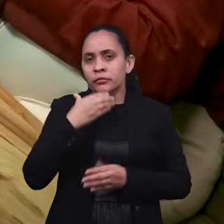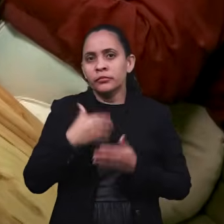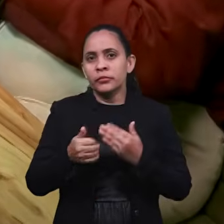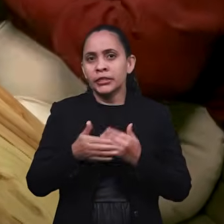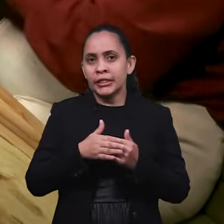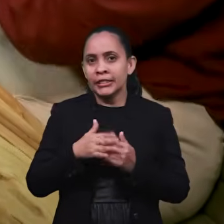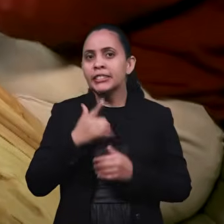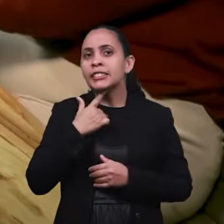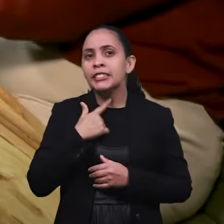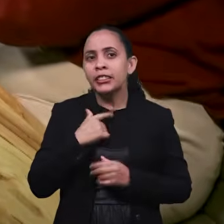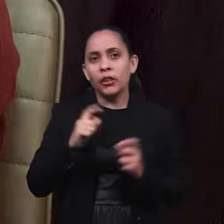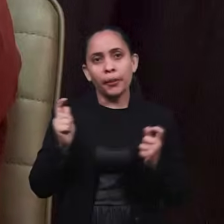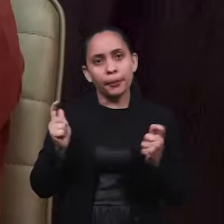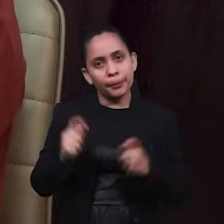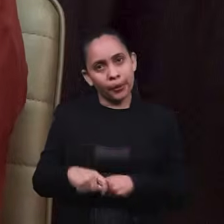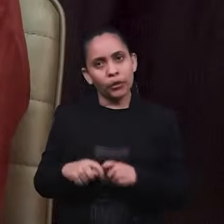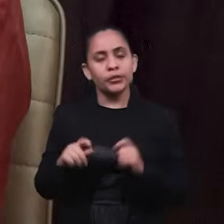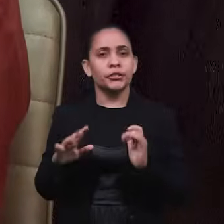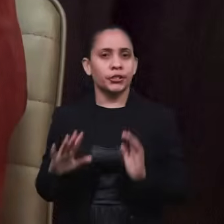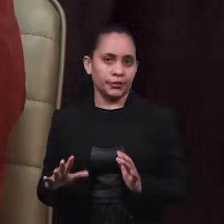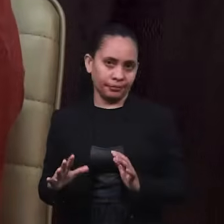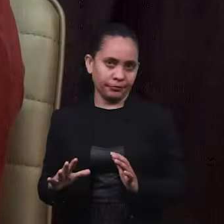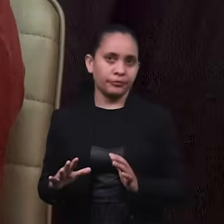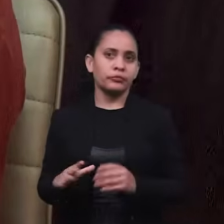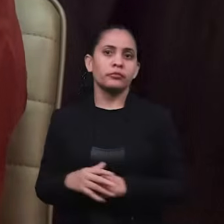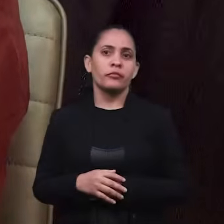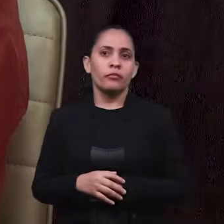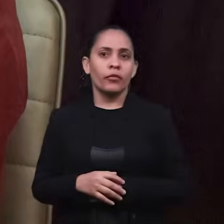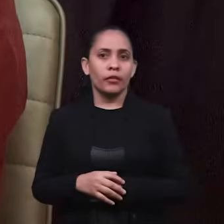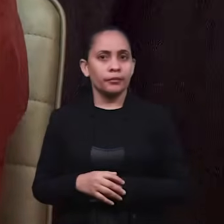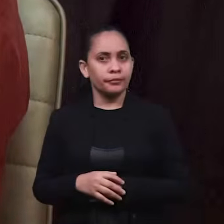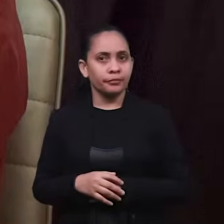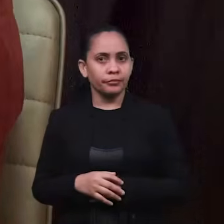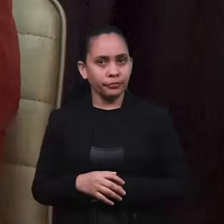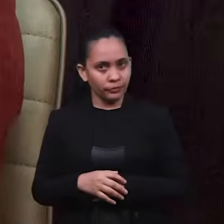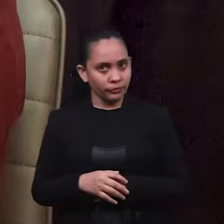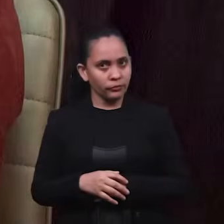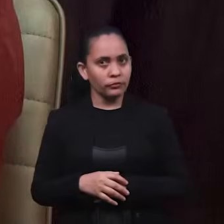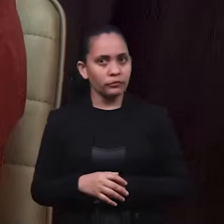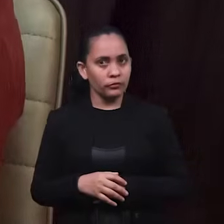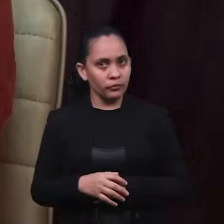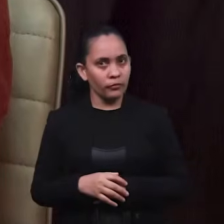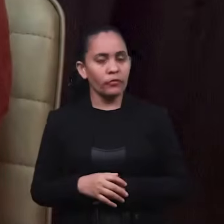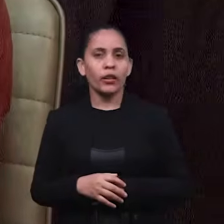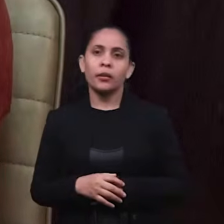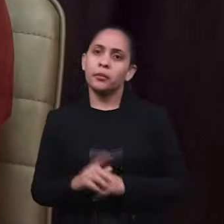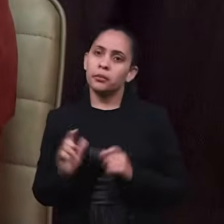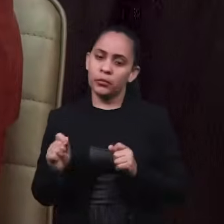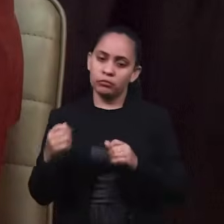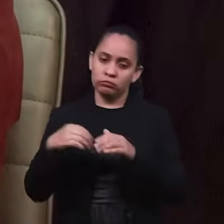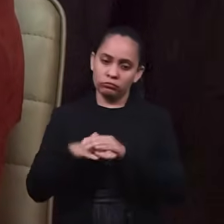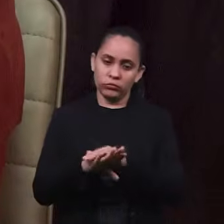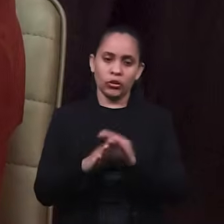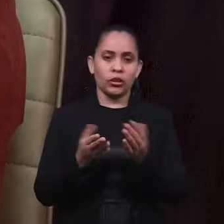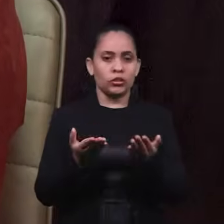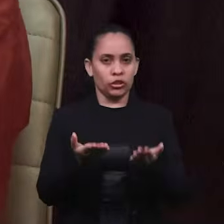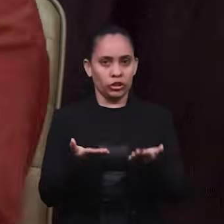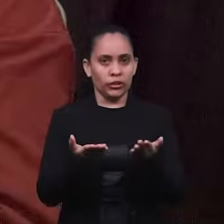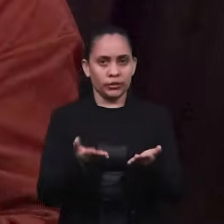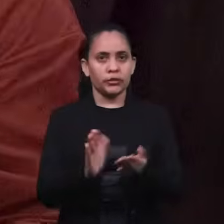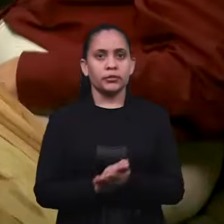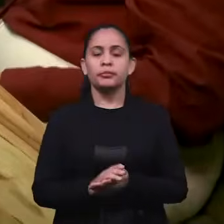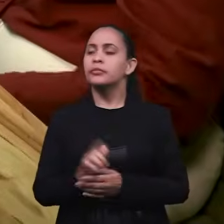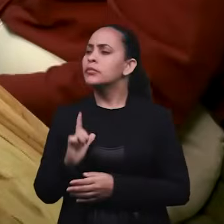primeiro fez o kombucha, depois você vai para a segunda fermentação, que você vai fazer o acréscimo, e aí você coloca na geladeira. E